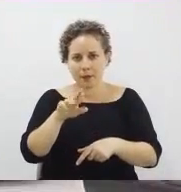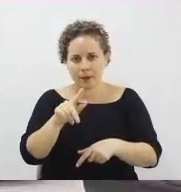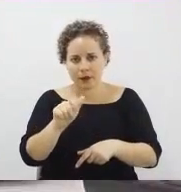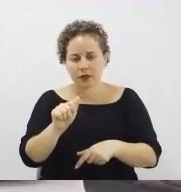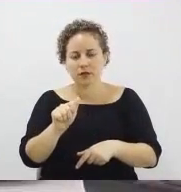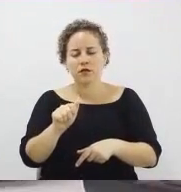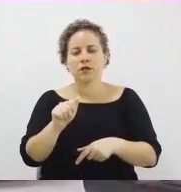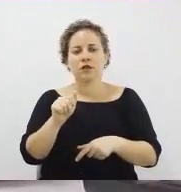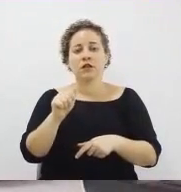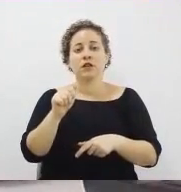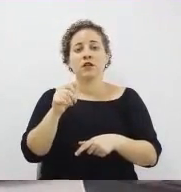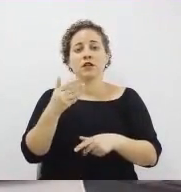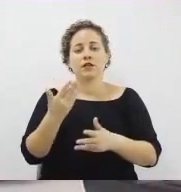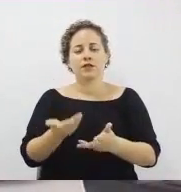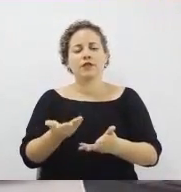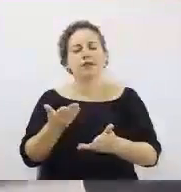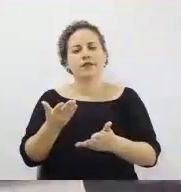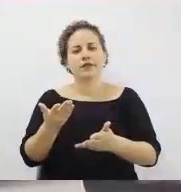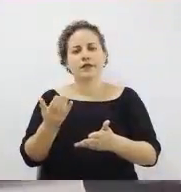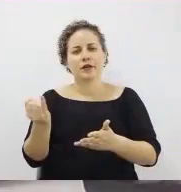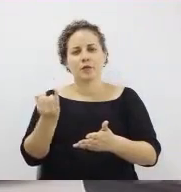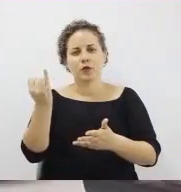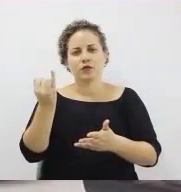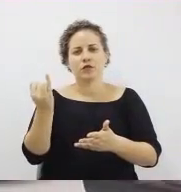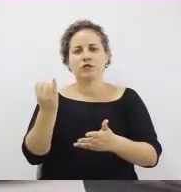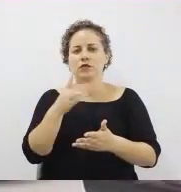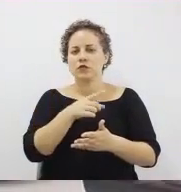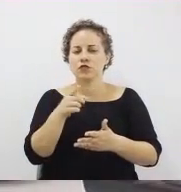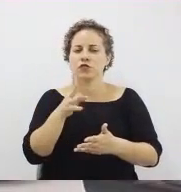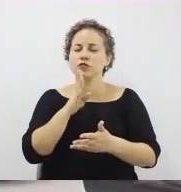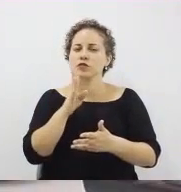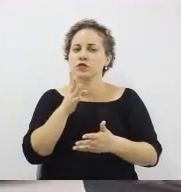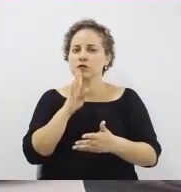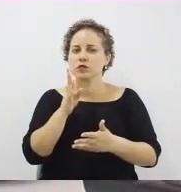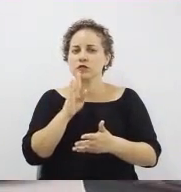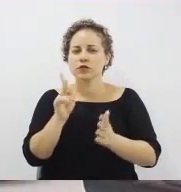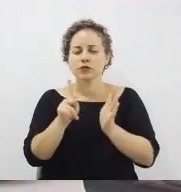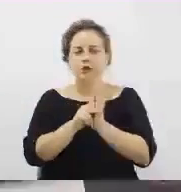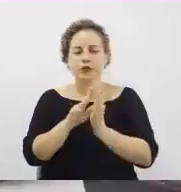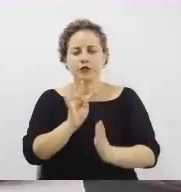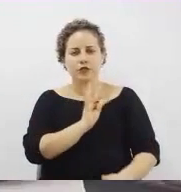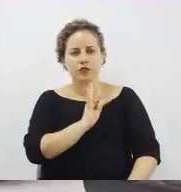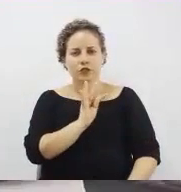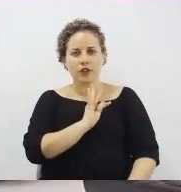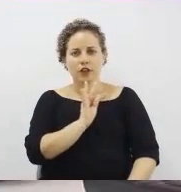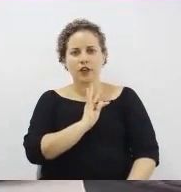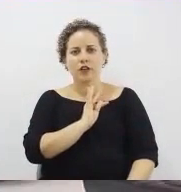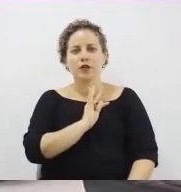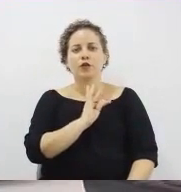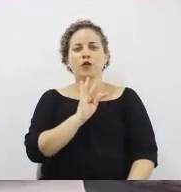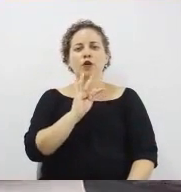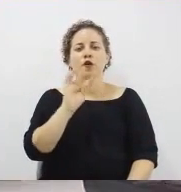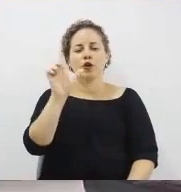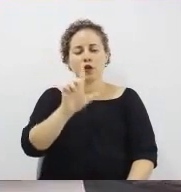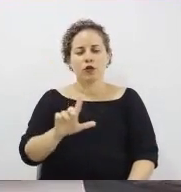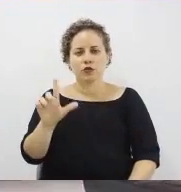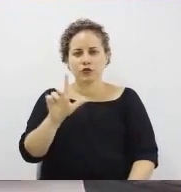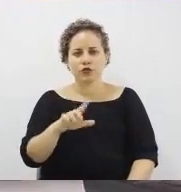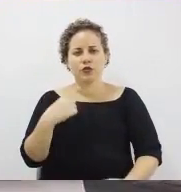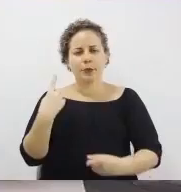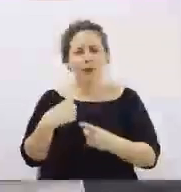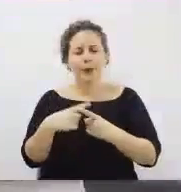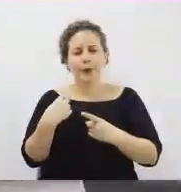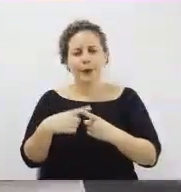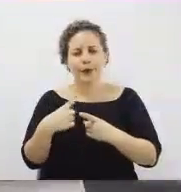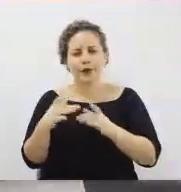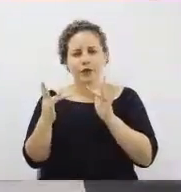conceito por parte, né? É importante que ele seja conhecido por parte dos técnicos em logística, porque a